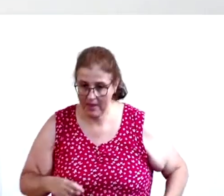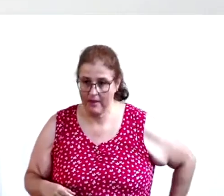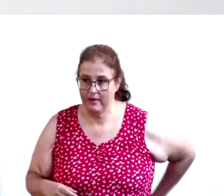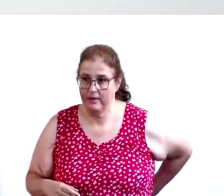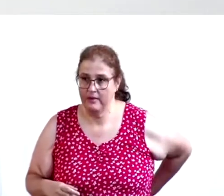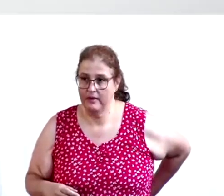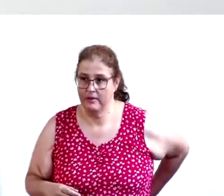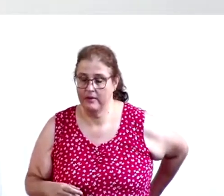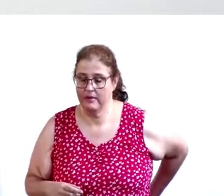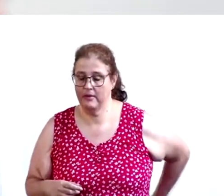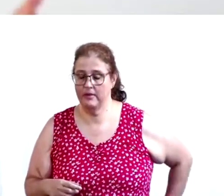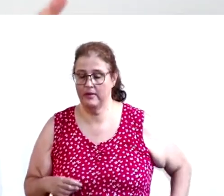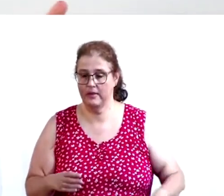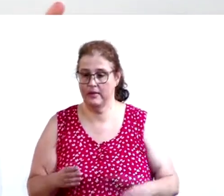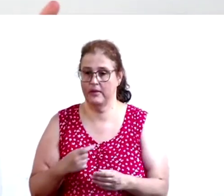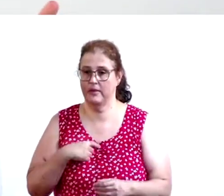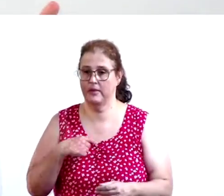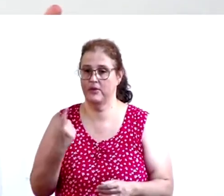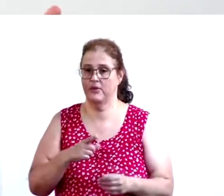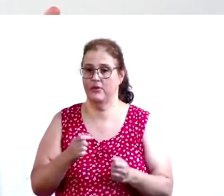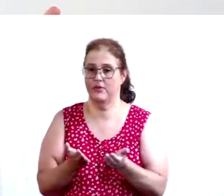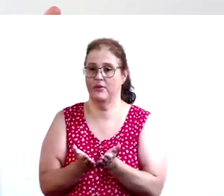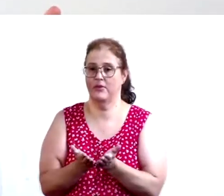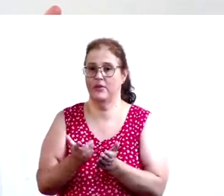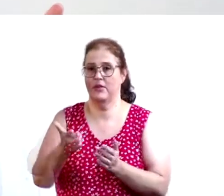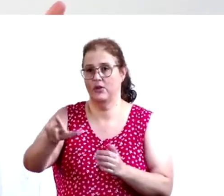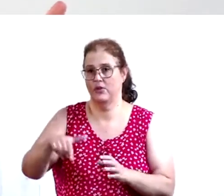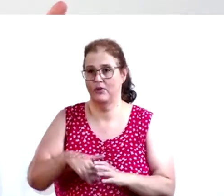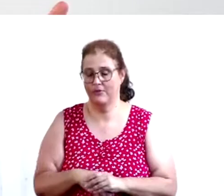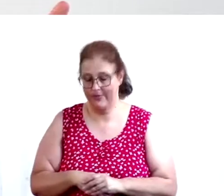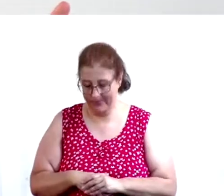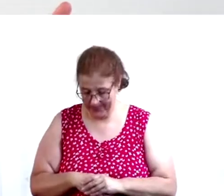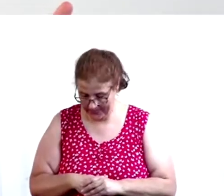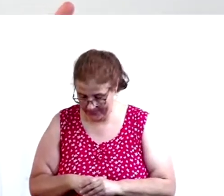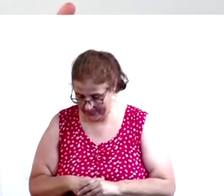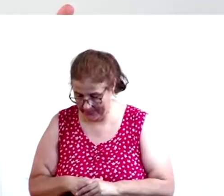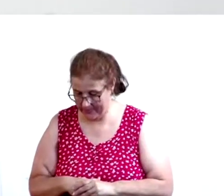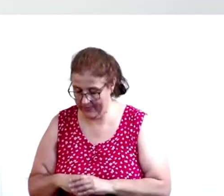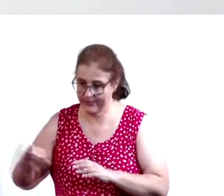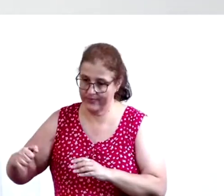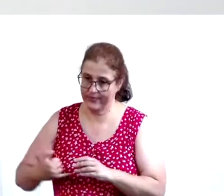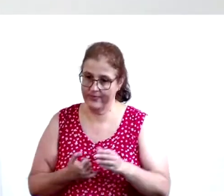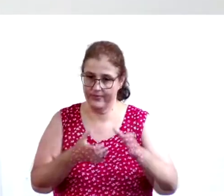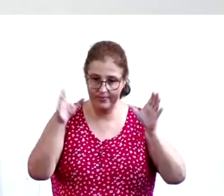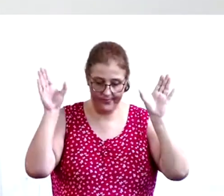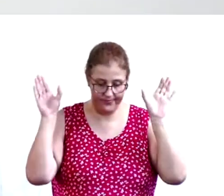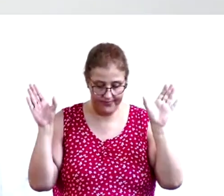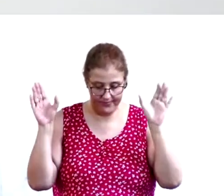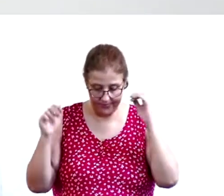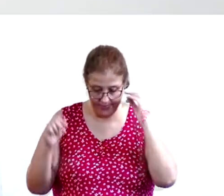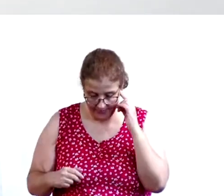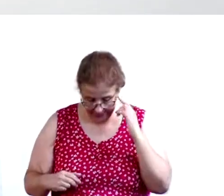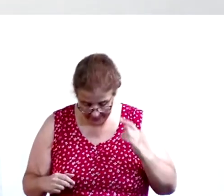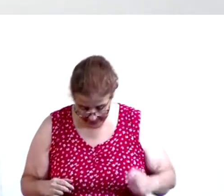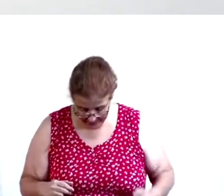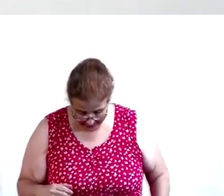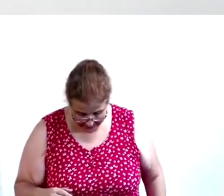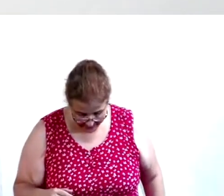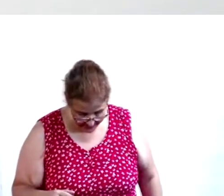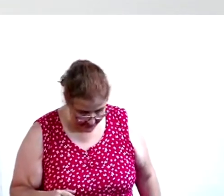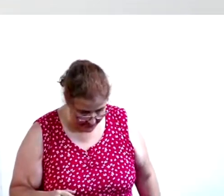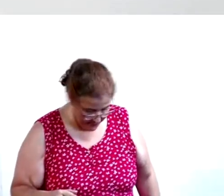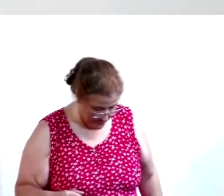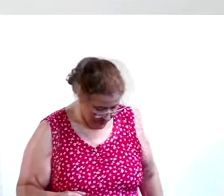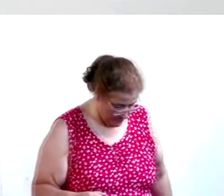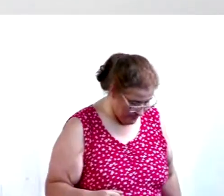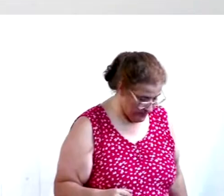travessia, novamente Deus para o rio agora. E eles entram em Jericó. Por que eles teriam de buscar